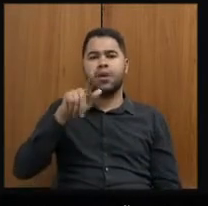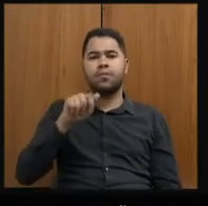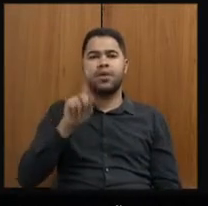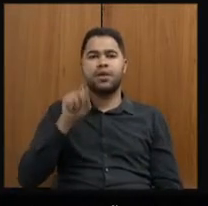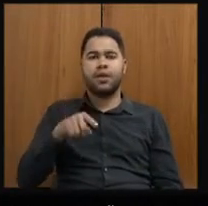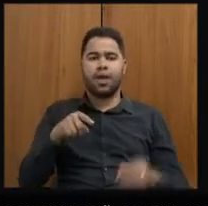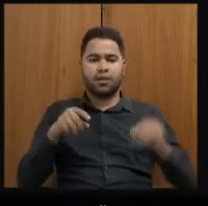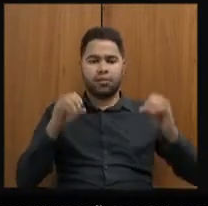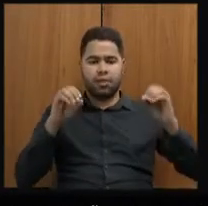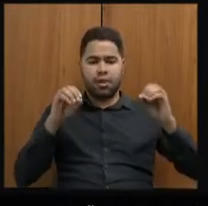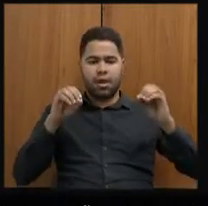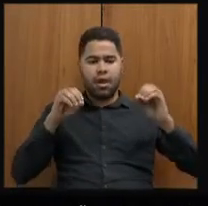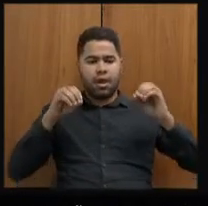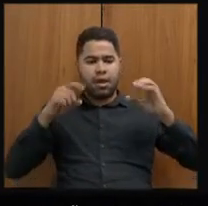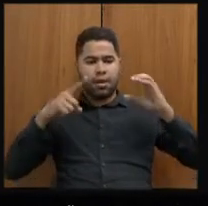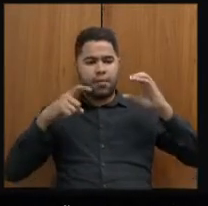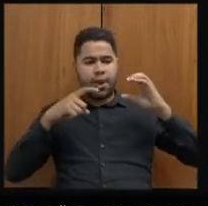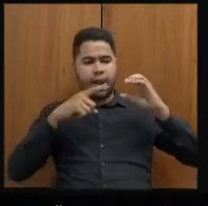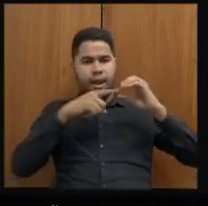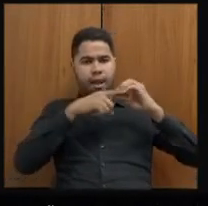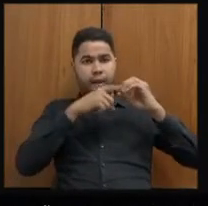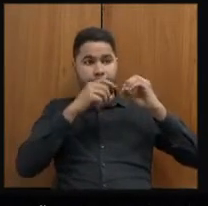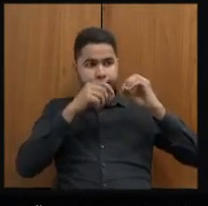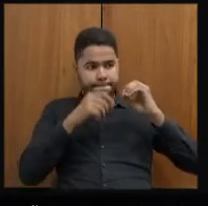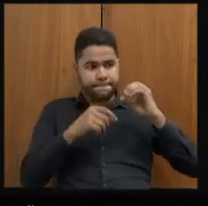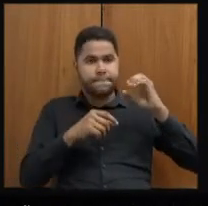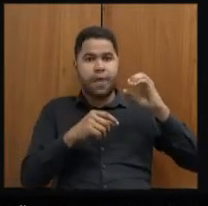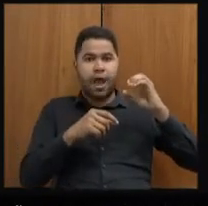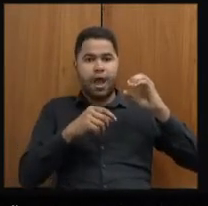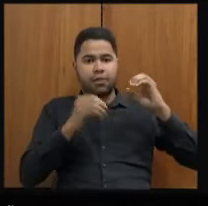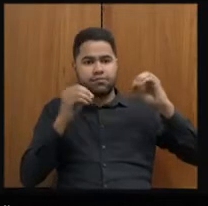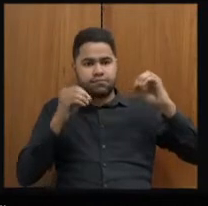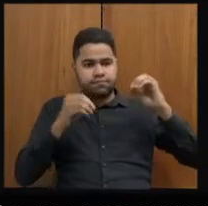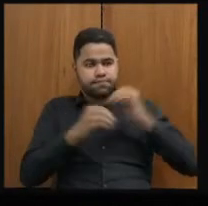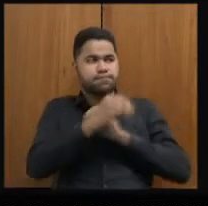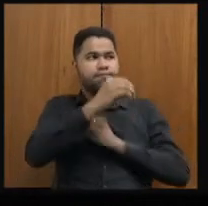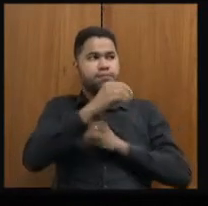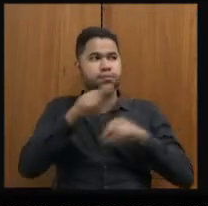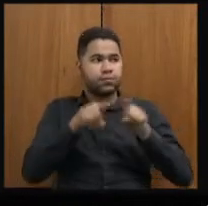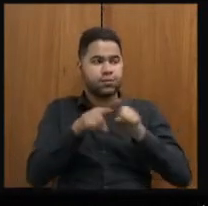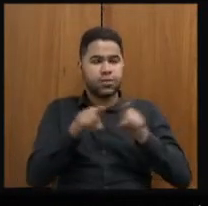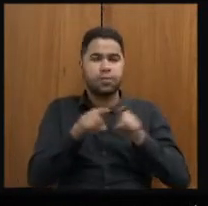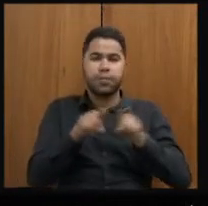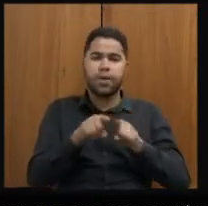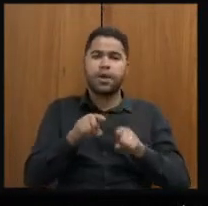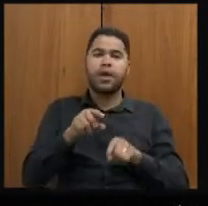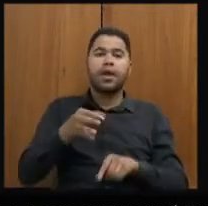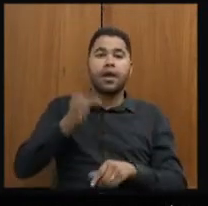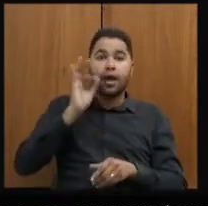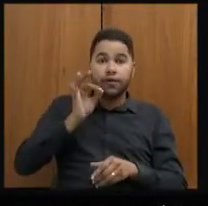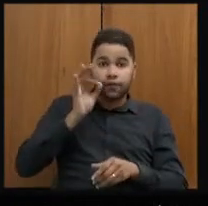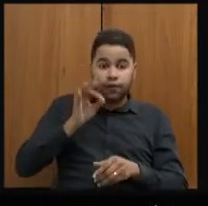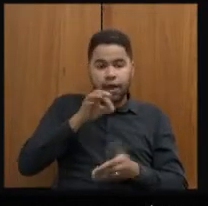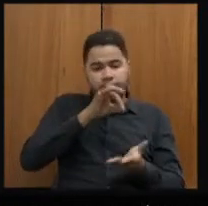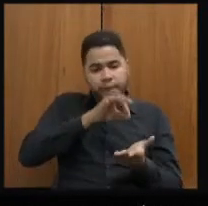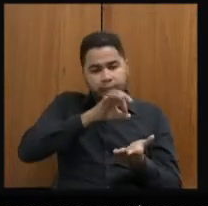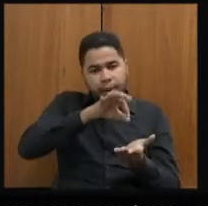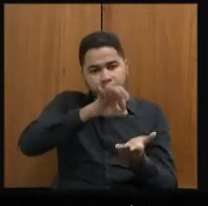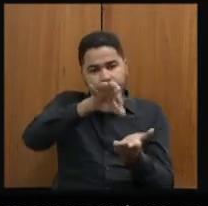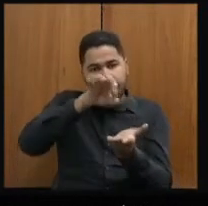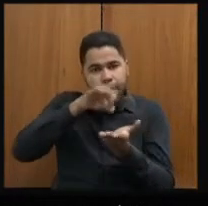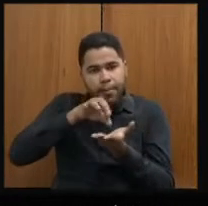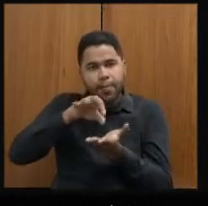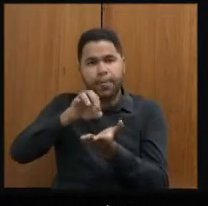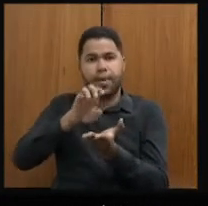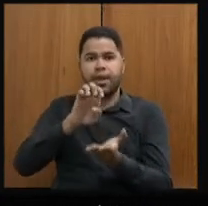de embrião uma tecnologia muito avançada metodologia científica para café e culturas nós temos hoje em Patrocínio